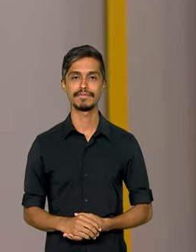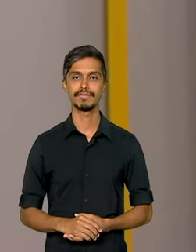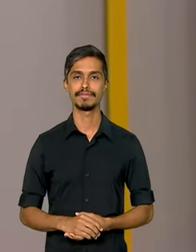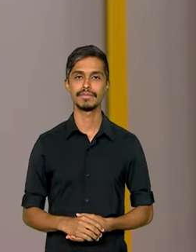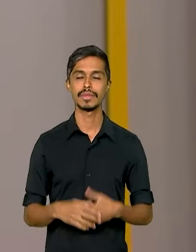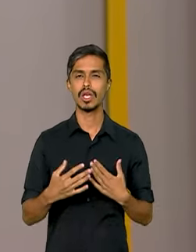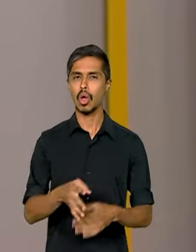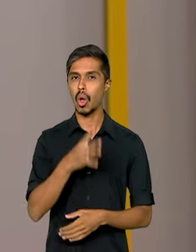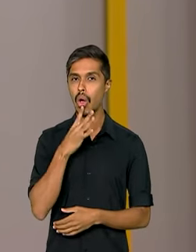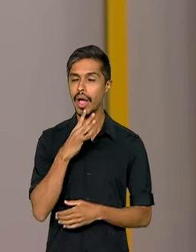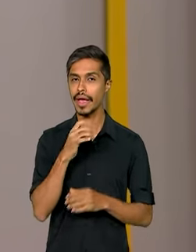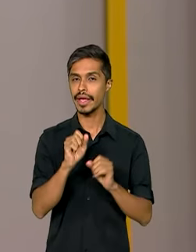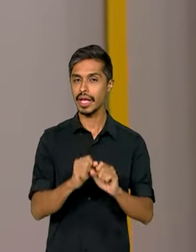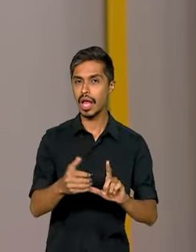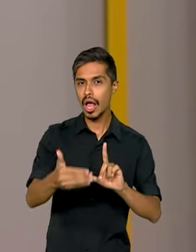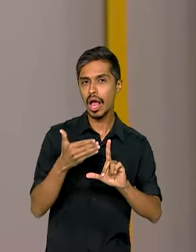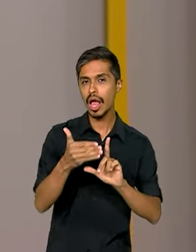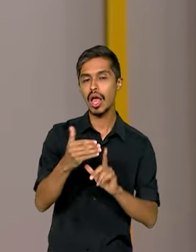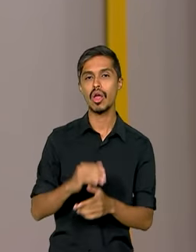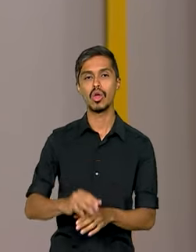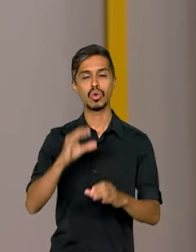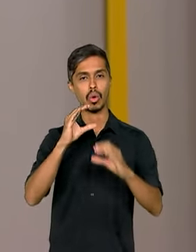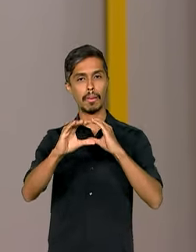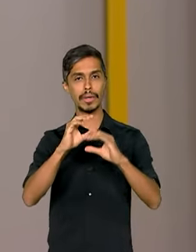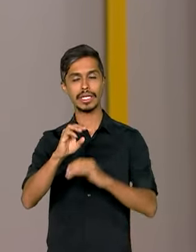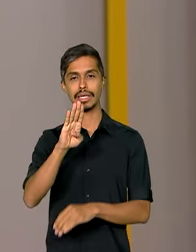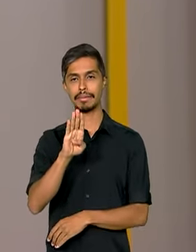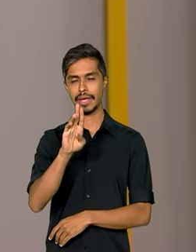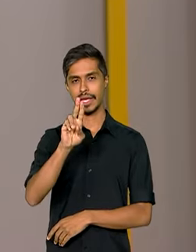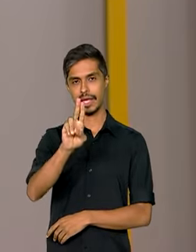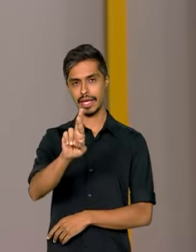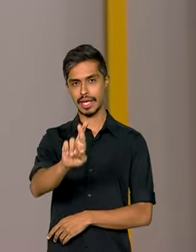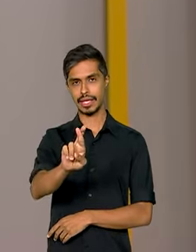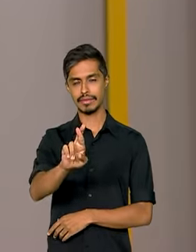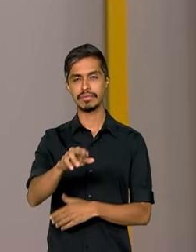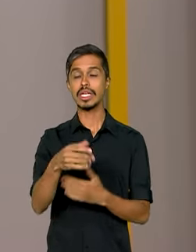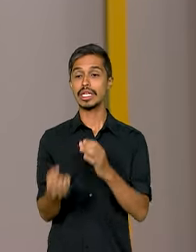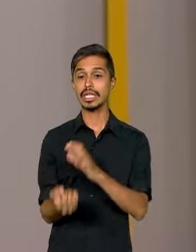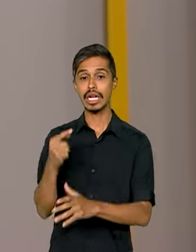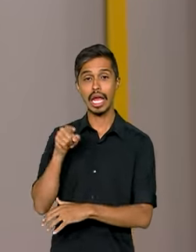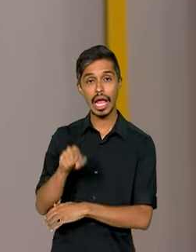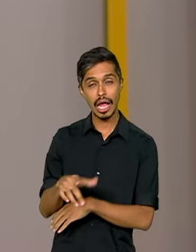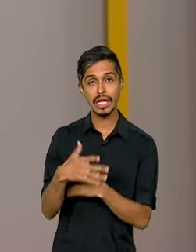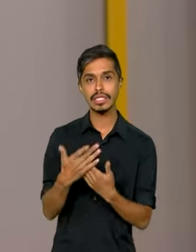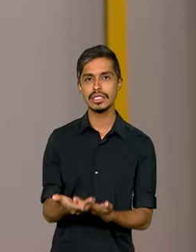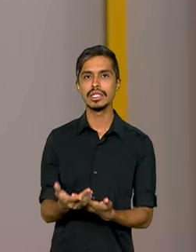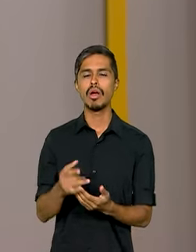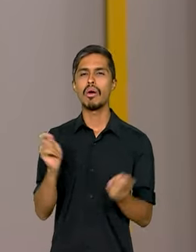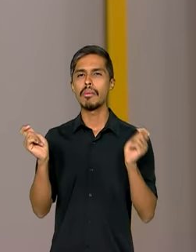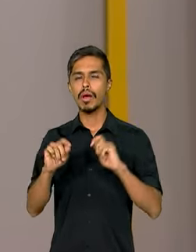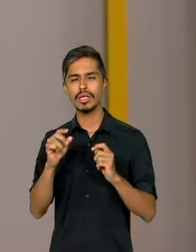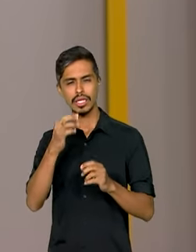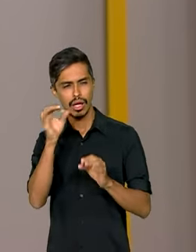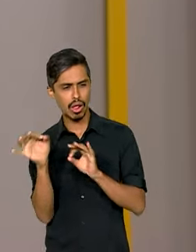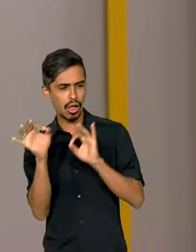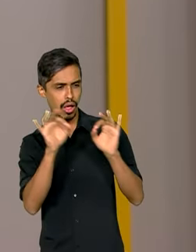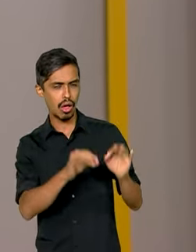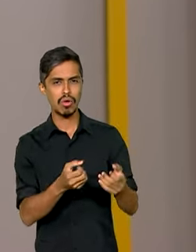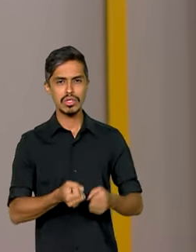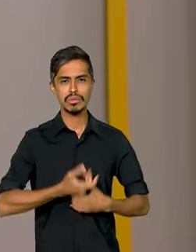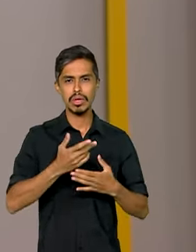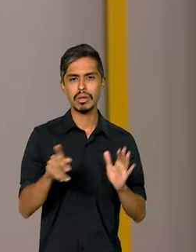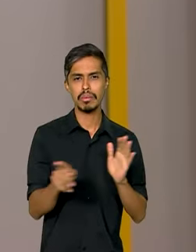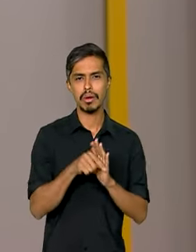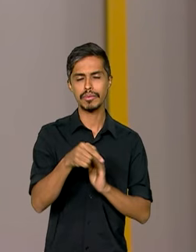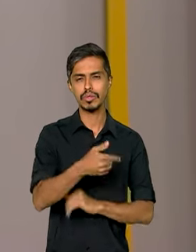Você já conhece a plataforma comunica BR ela foi criada para que o cidadão possa conferir as obras e ações do Governo